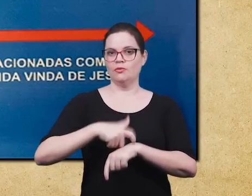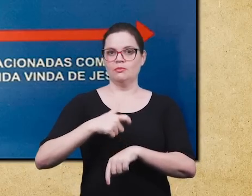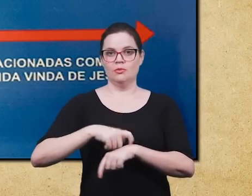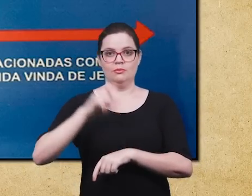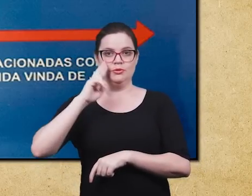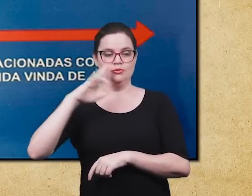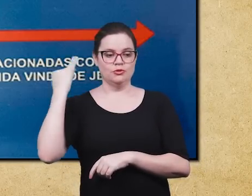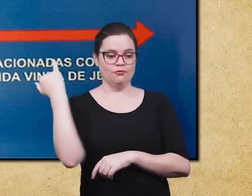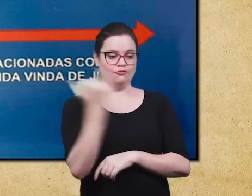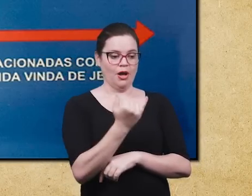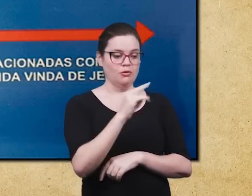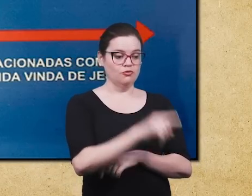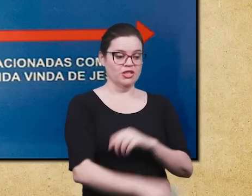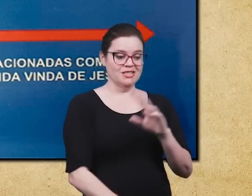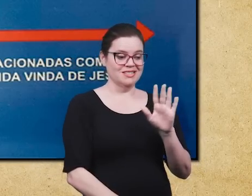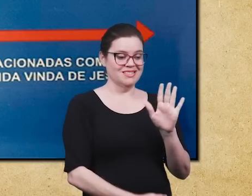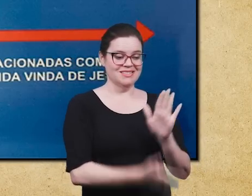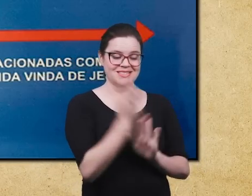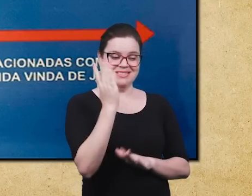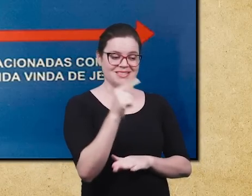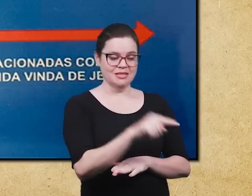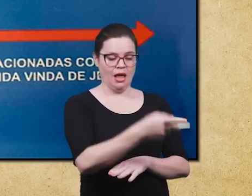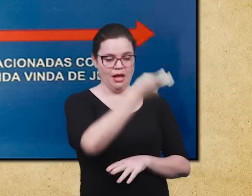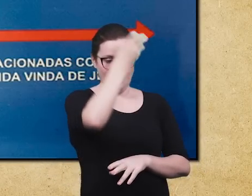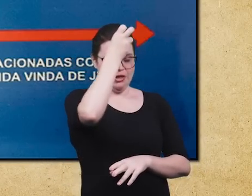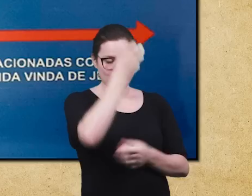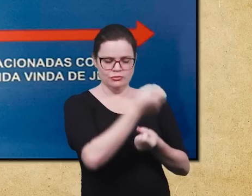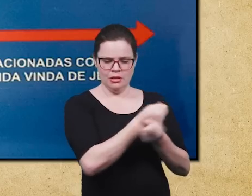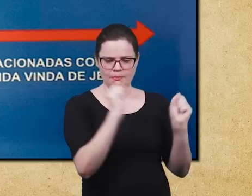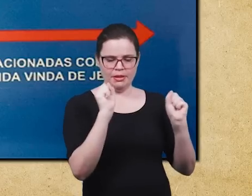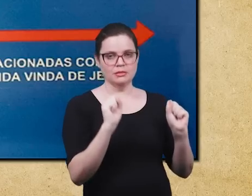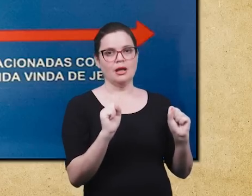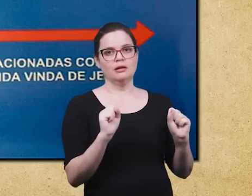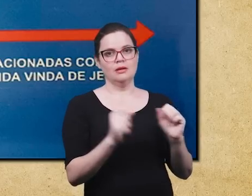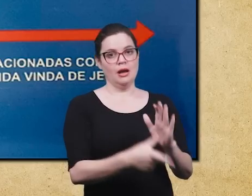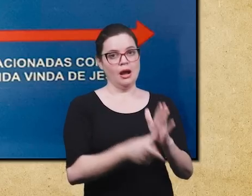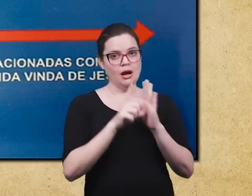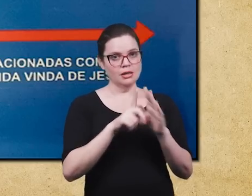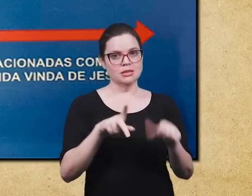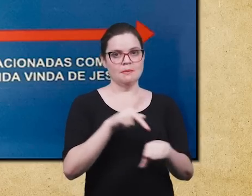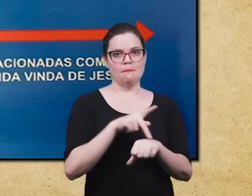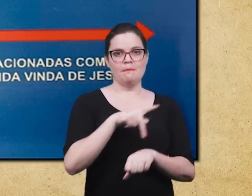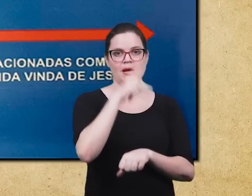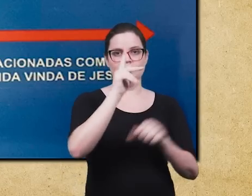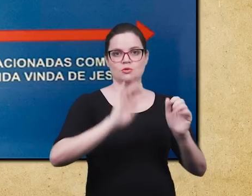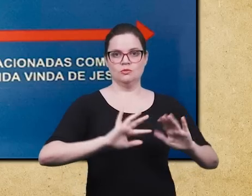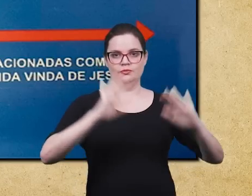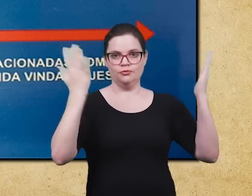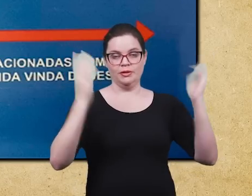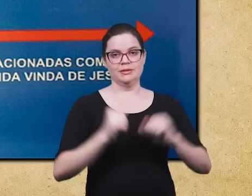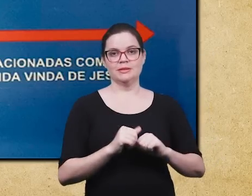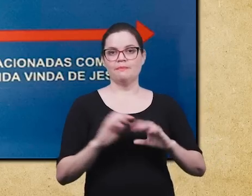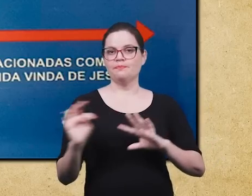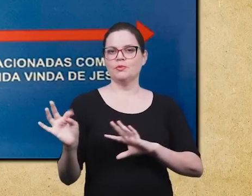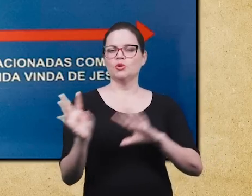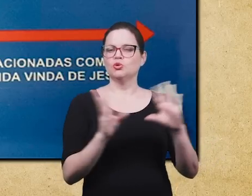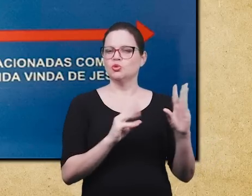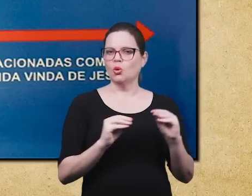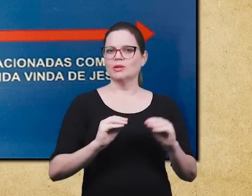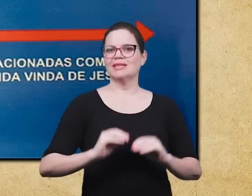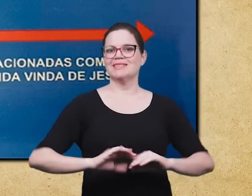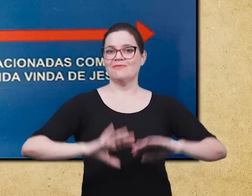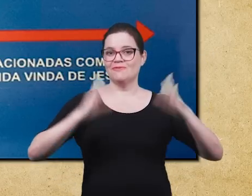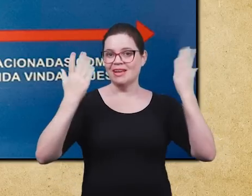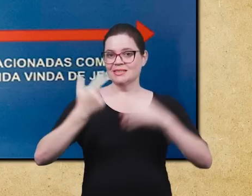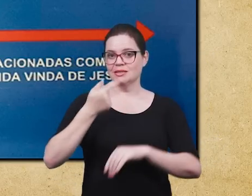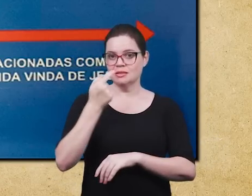a saída do Egito. Era o momento da libertação. E todas elas têm um contexto geral,